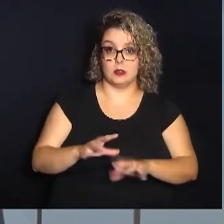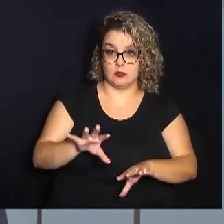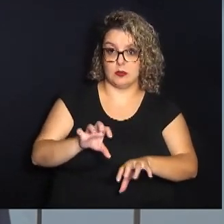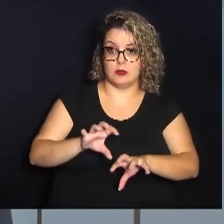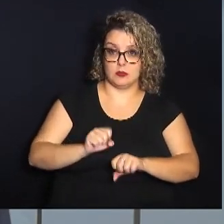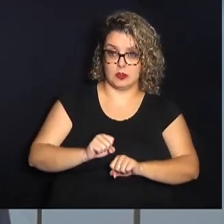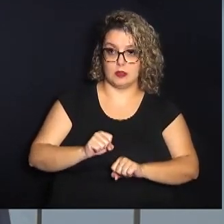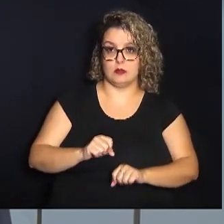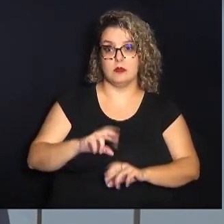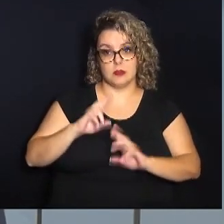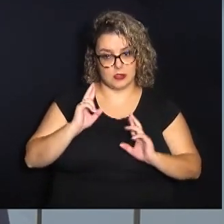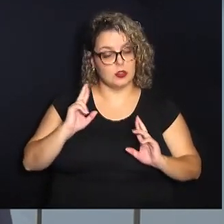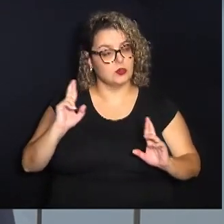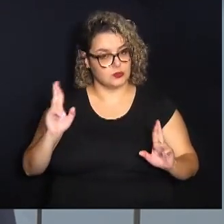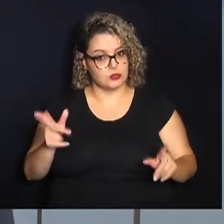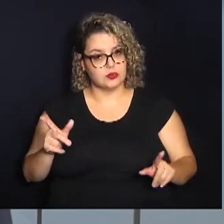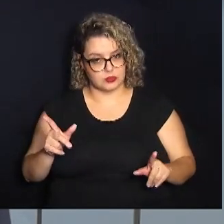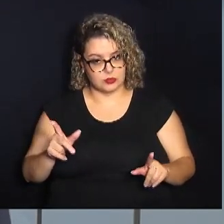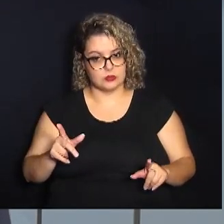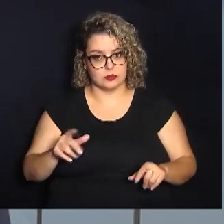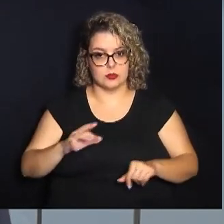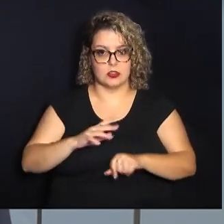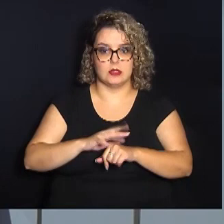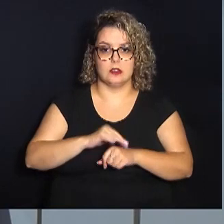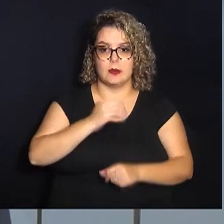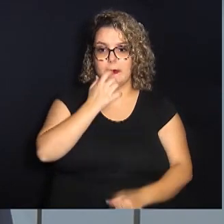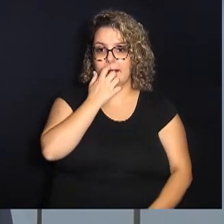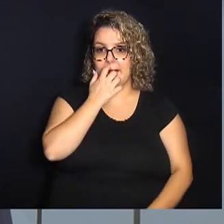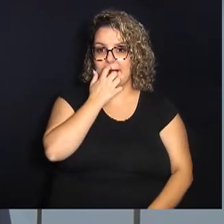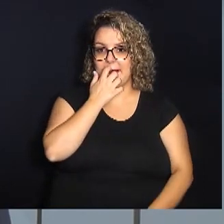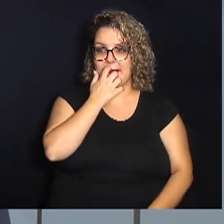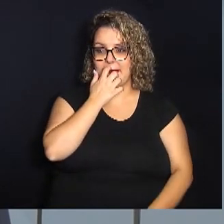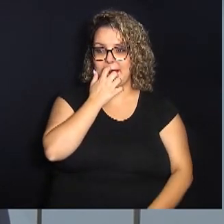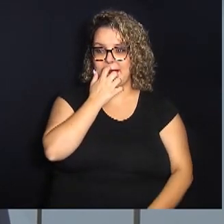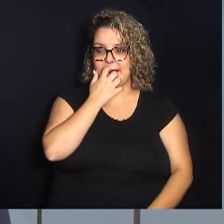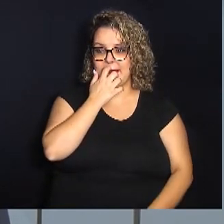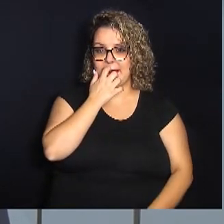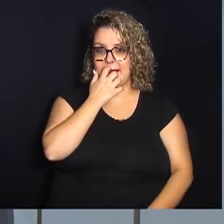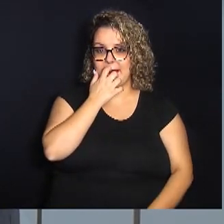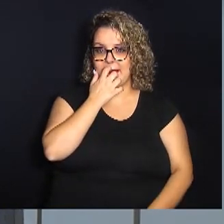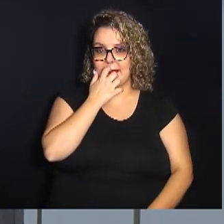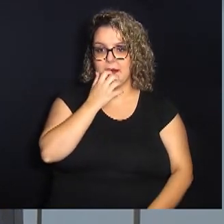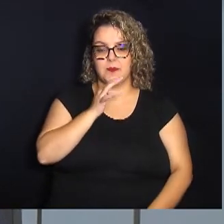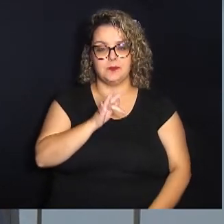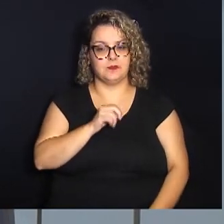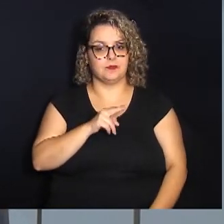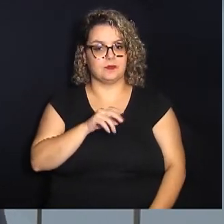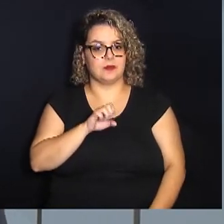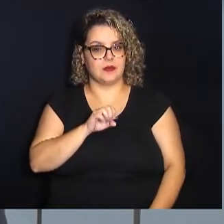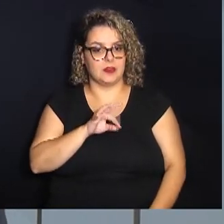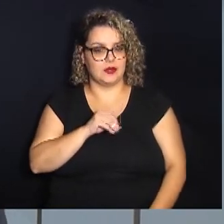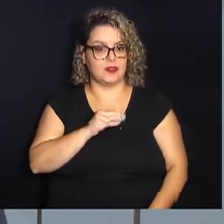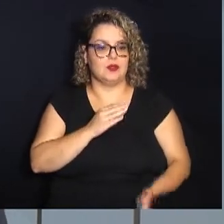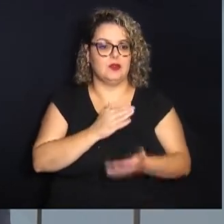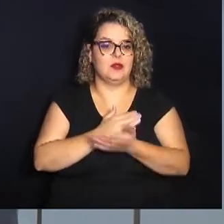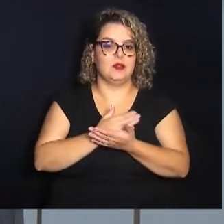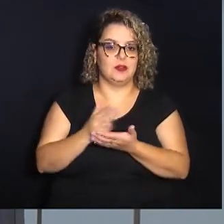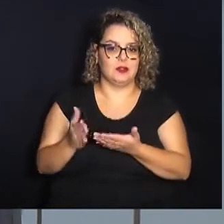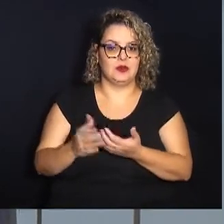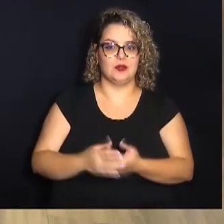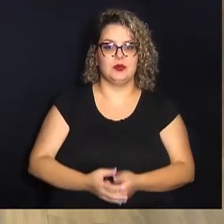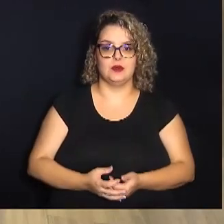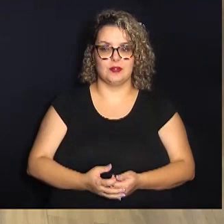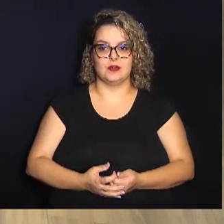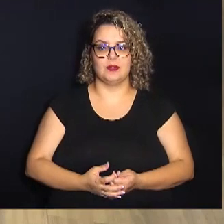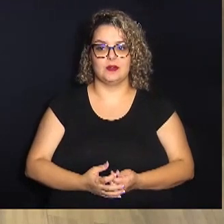são bem diferentes em si as doenças. Tá. Ida. O Fausto meio que começou, mas